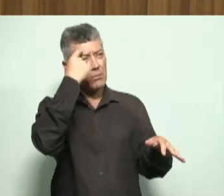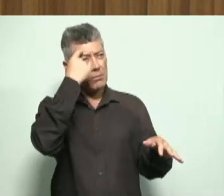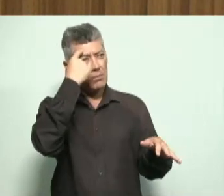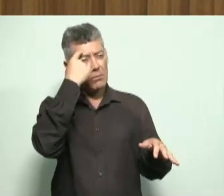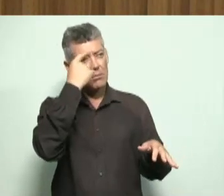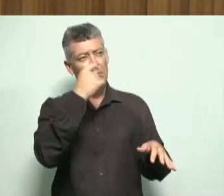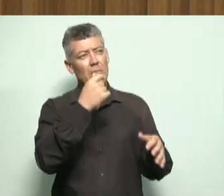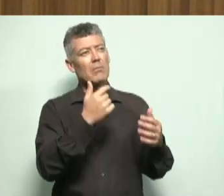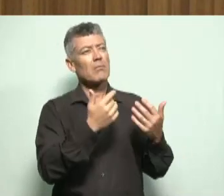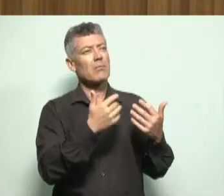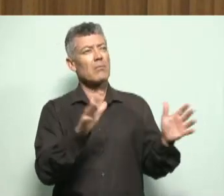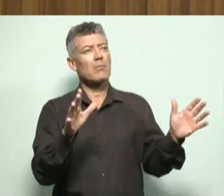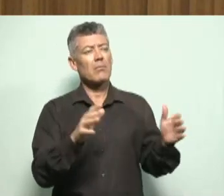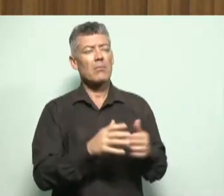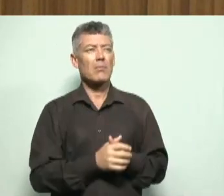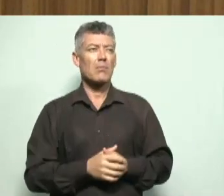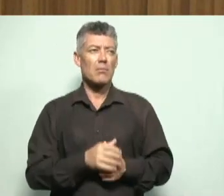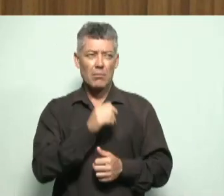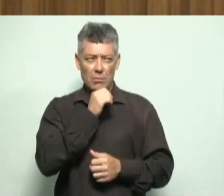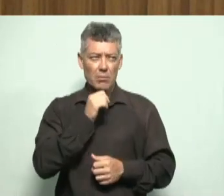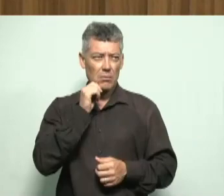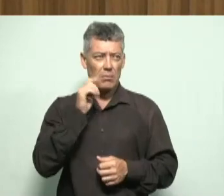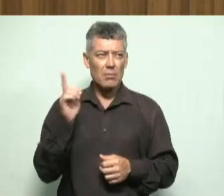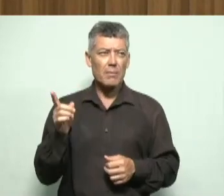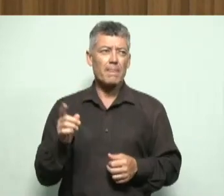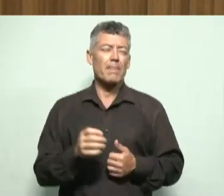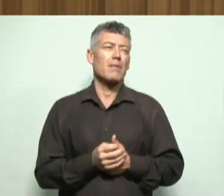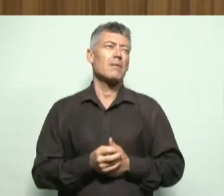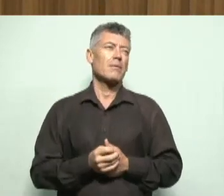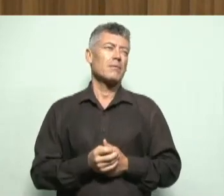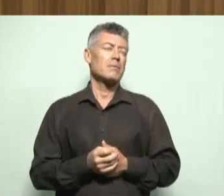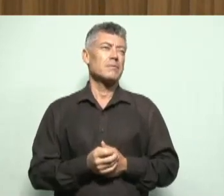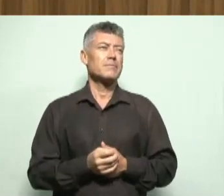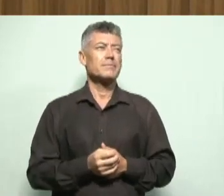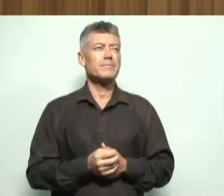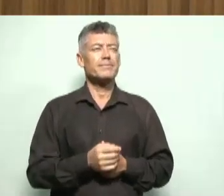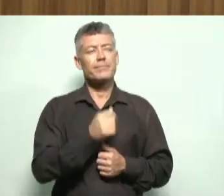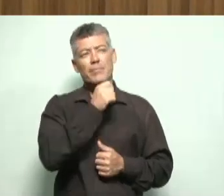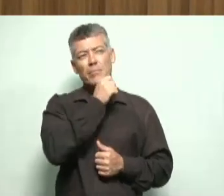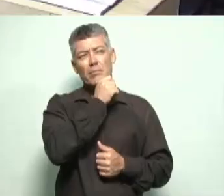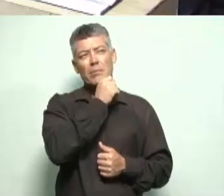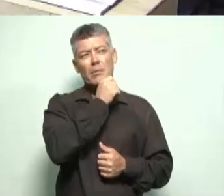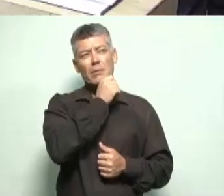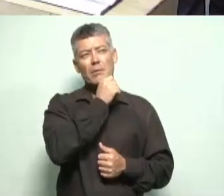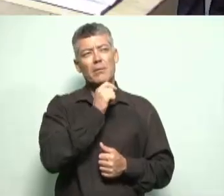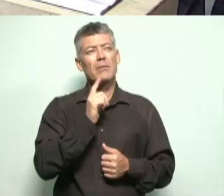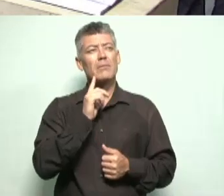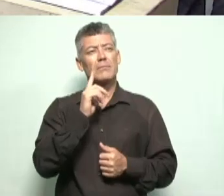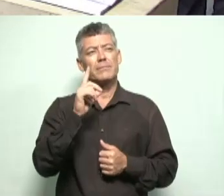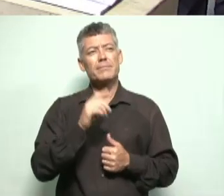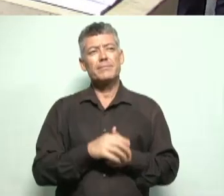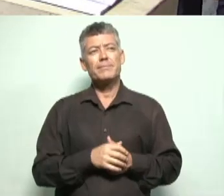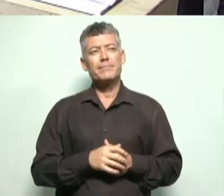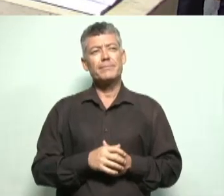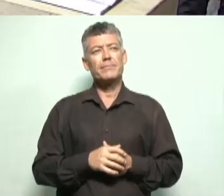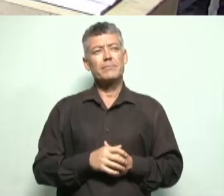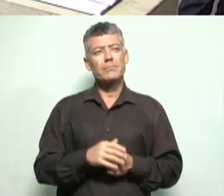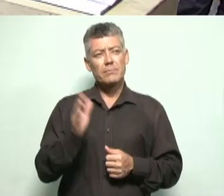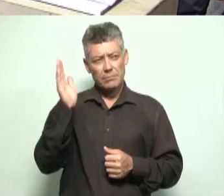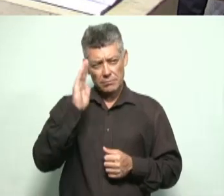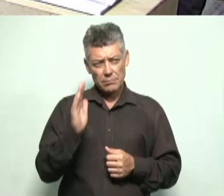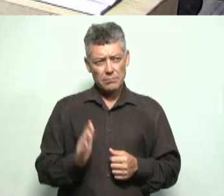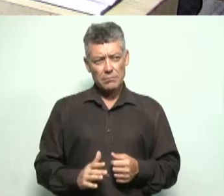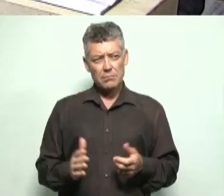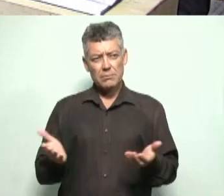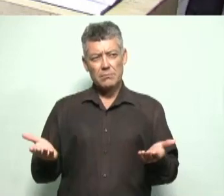parte, vereador. Pois não, vereador Haroldo. É, vereador Anderson, algo que o Brasil hoje